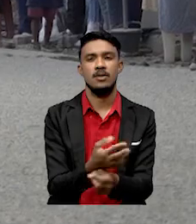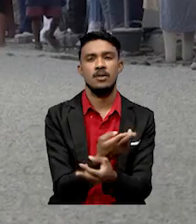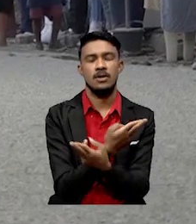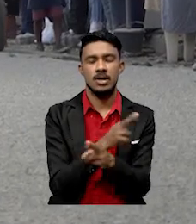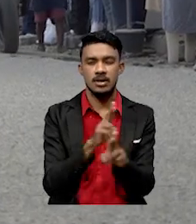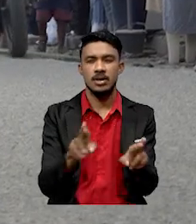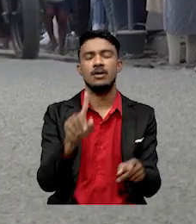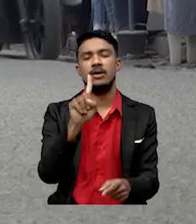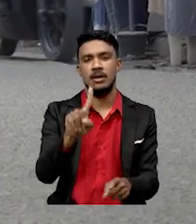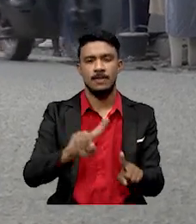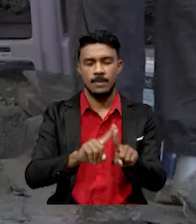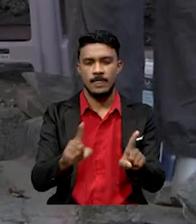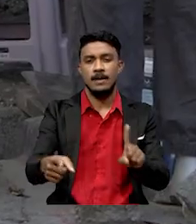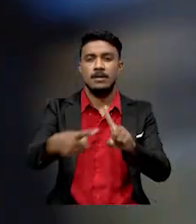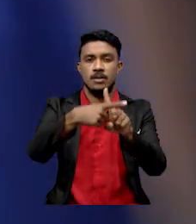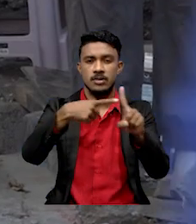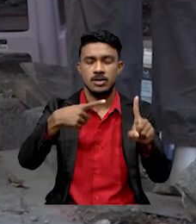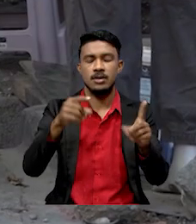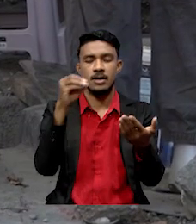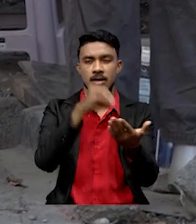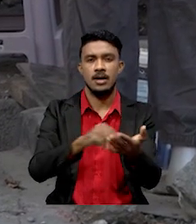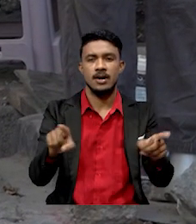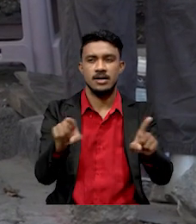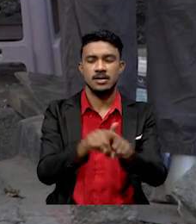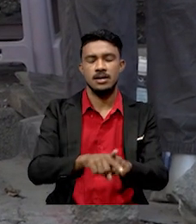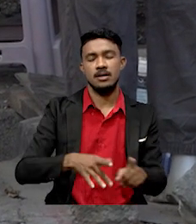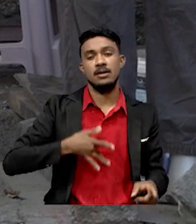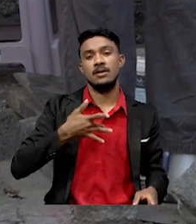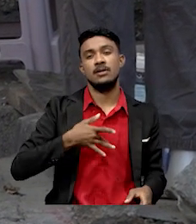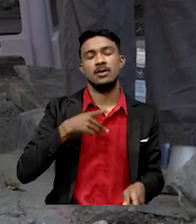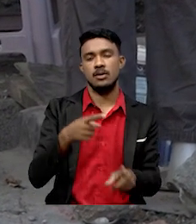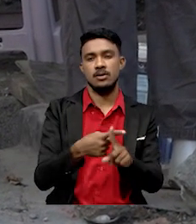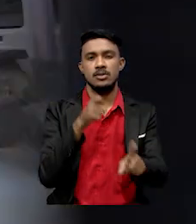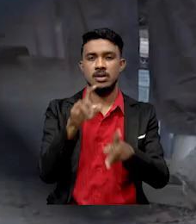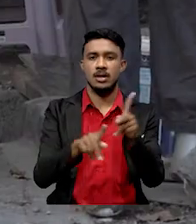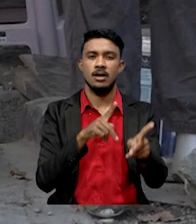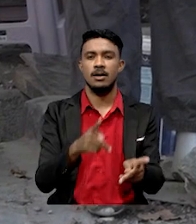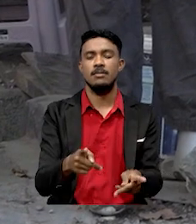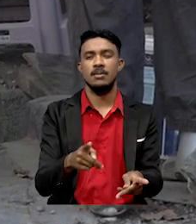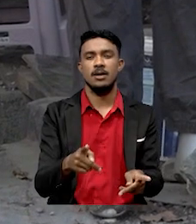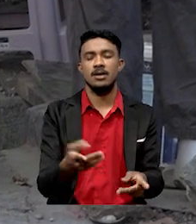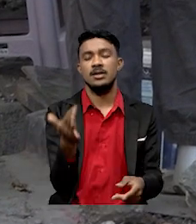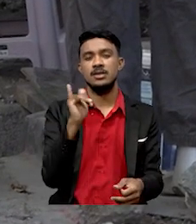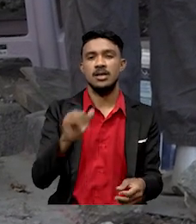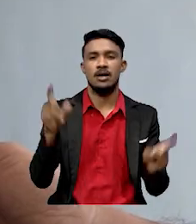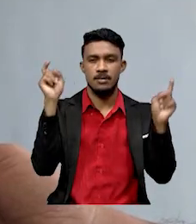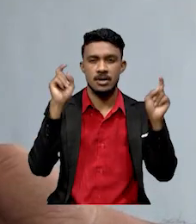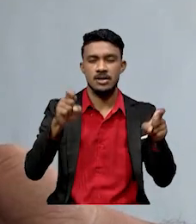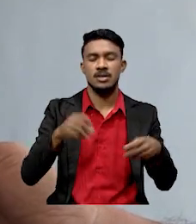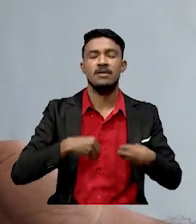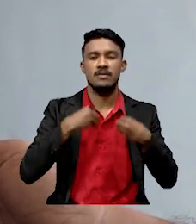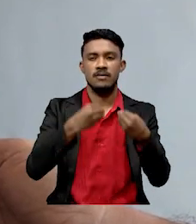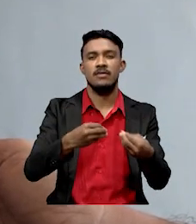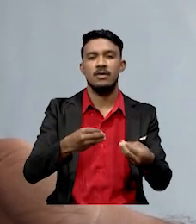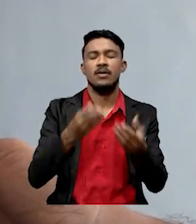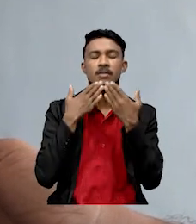Lolos ne krus tau hana bane hane sampe ne sentimentu ho si po budei kata sira persija laran luak meromak ne